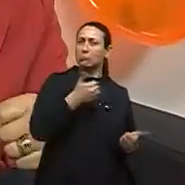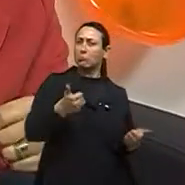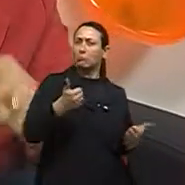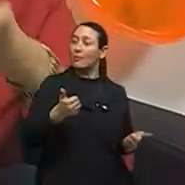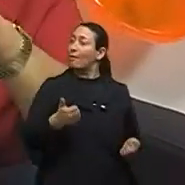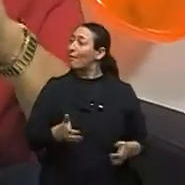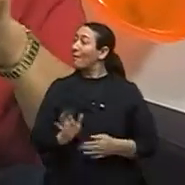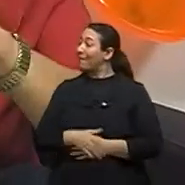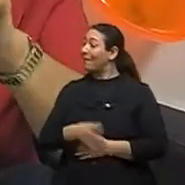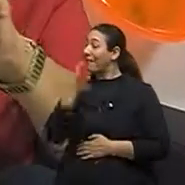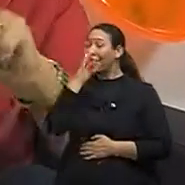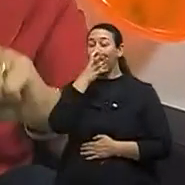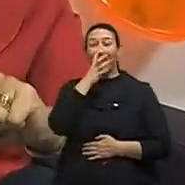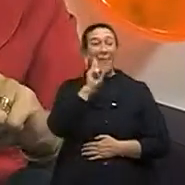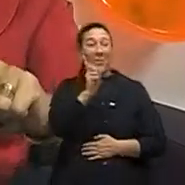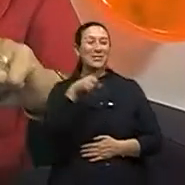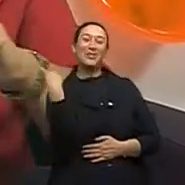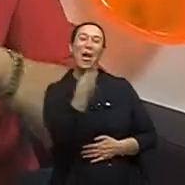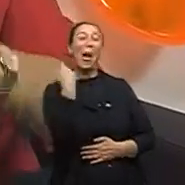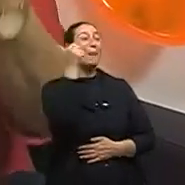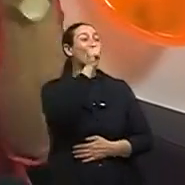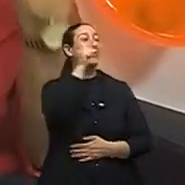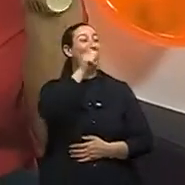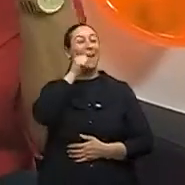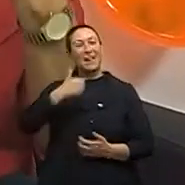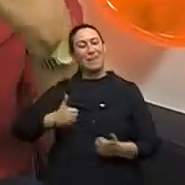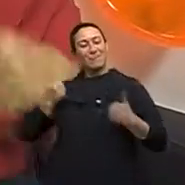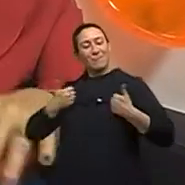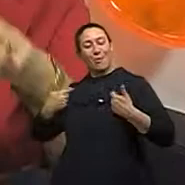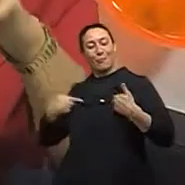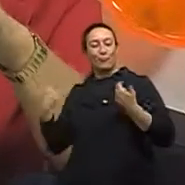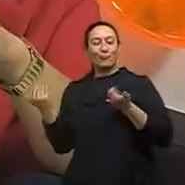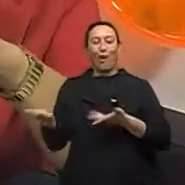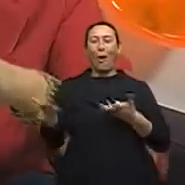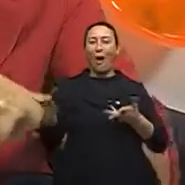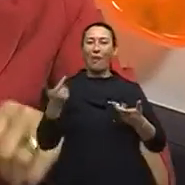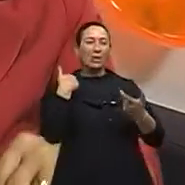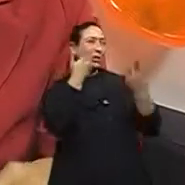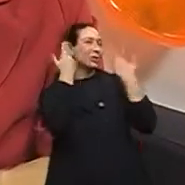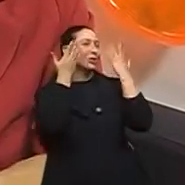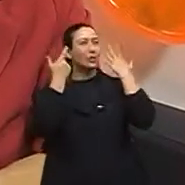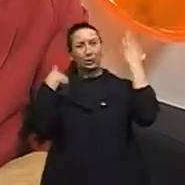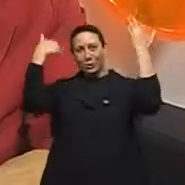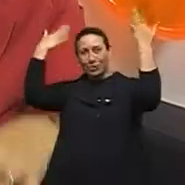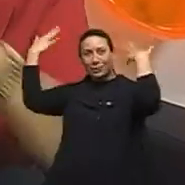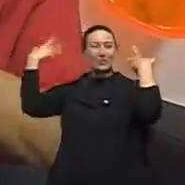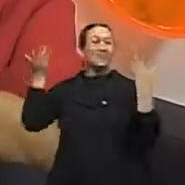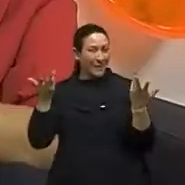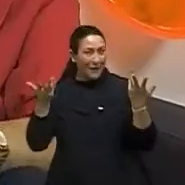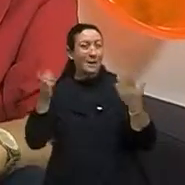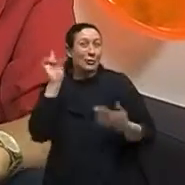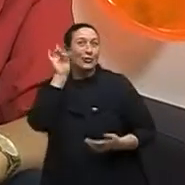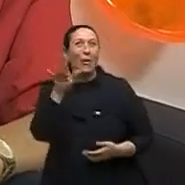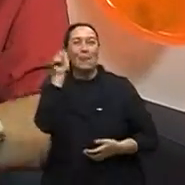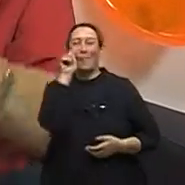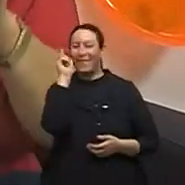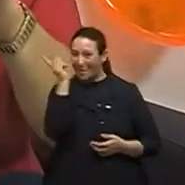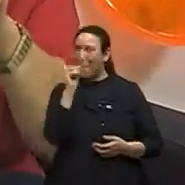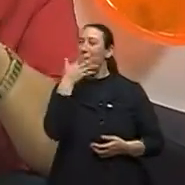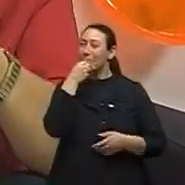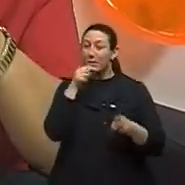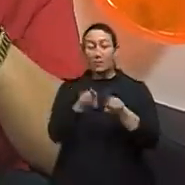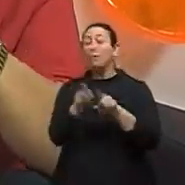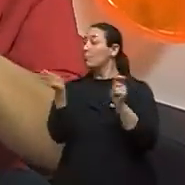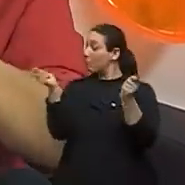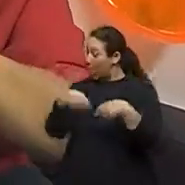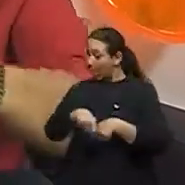uma descoberta não somos só nós não que dizemos a nossa idade menor os homens também mentem olha d outro livro